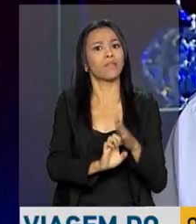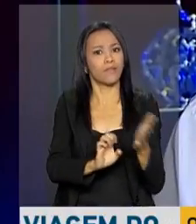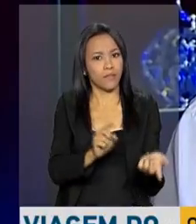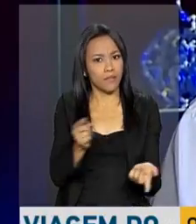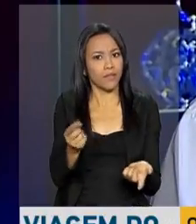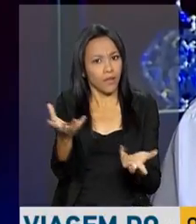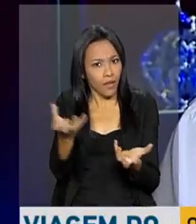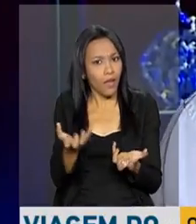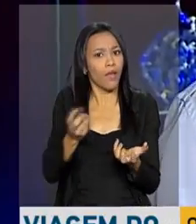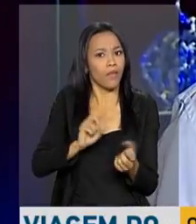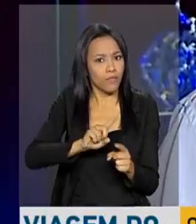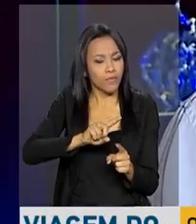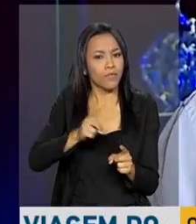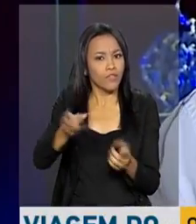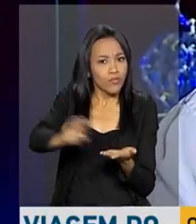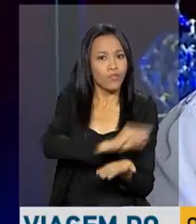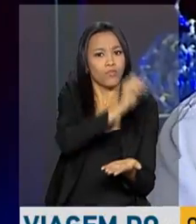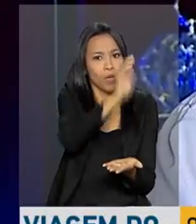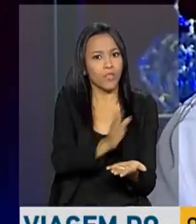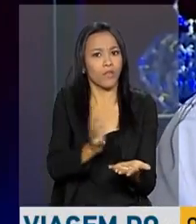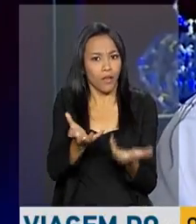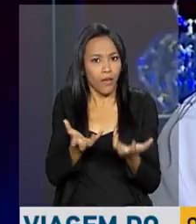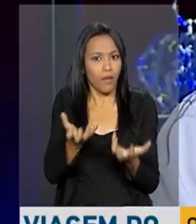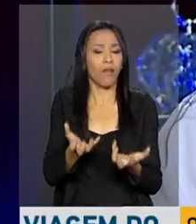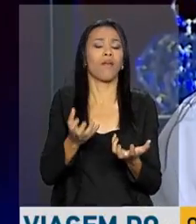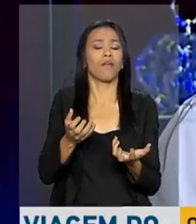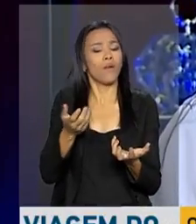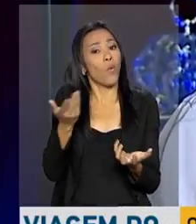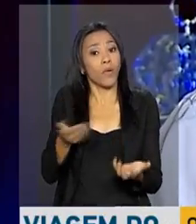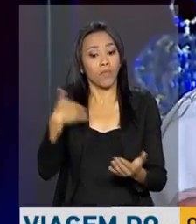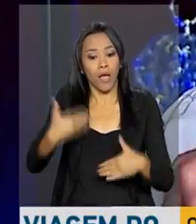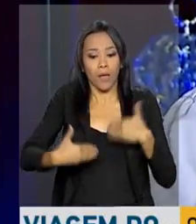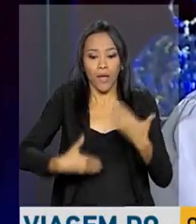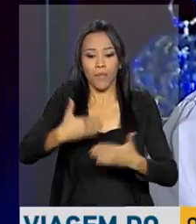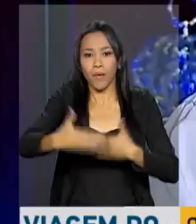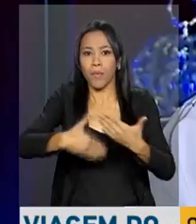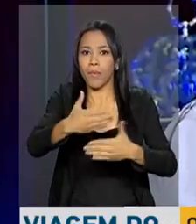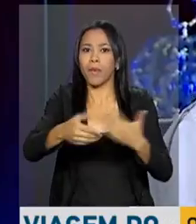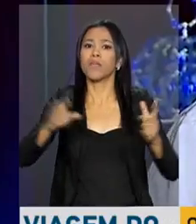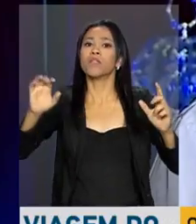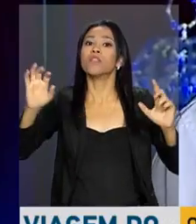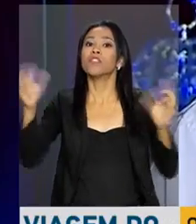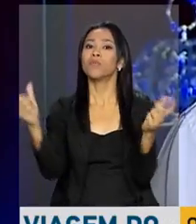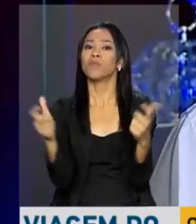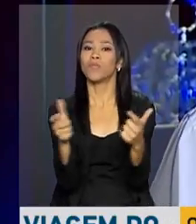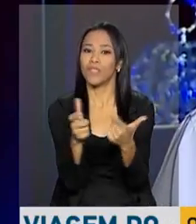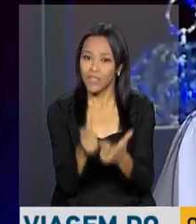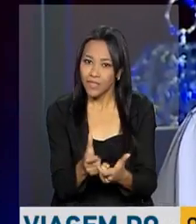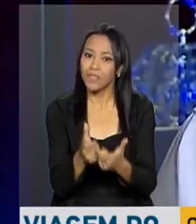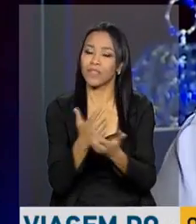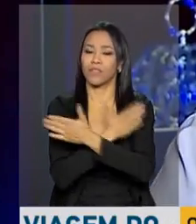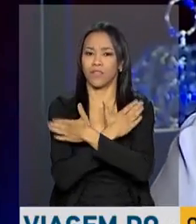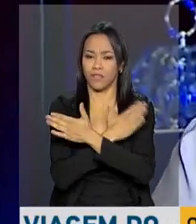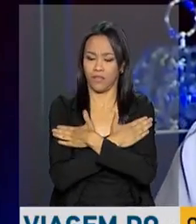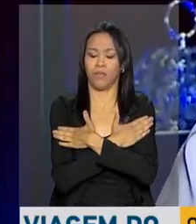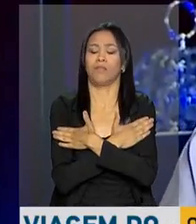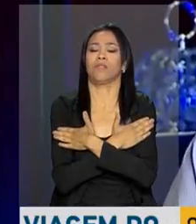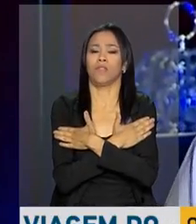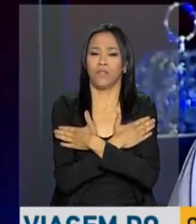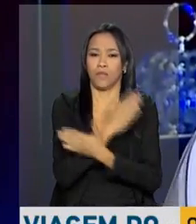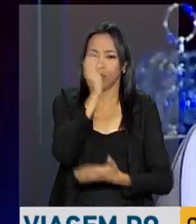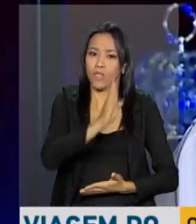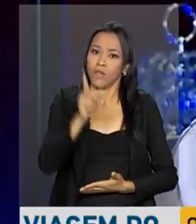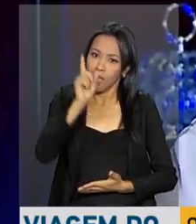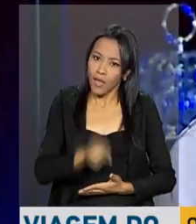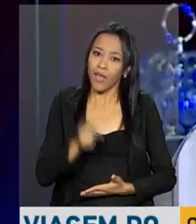investir no brasil portanto dando sequência ao combate ao desemprego tem sido digamos o norte o